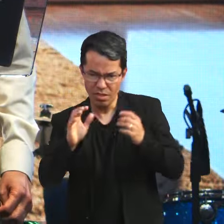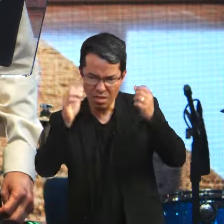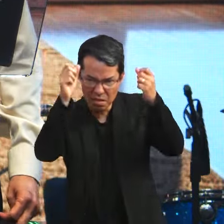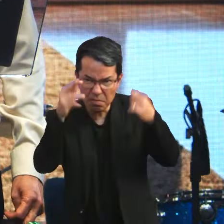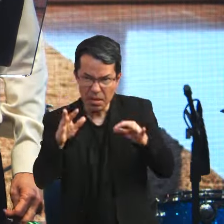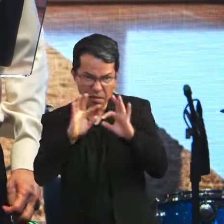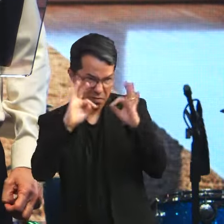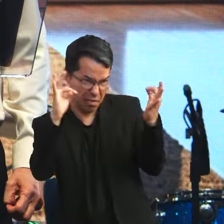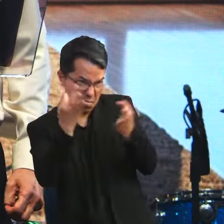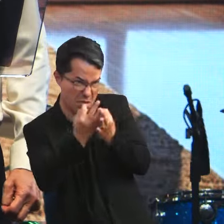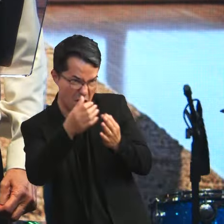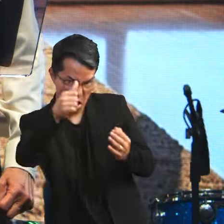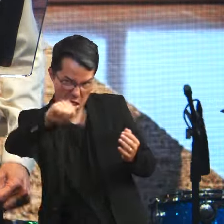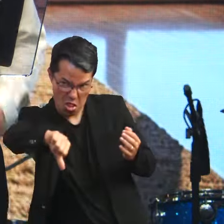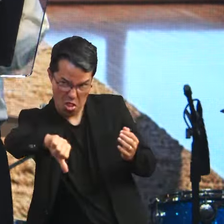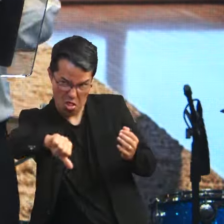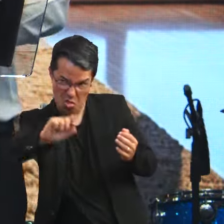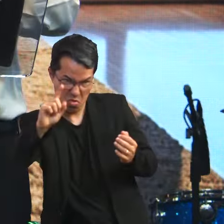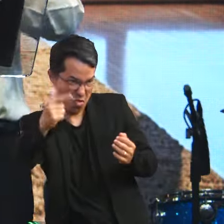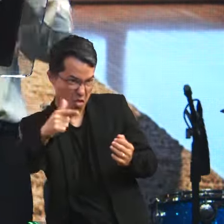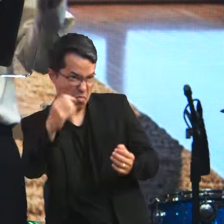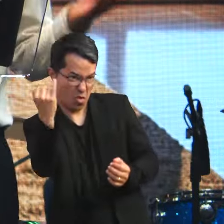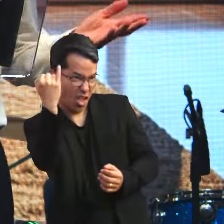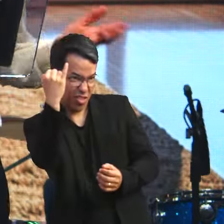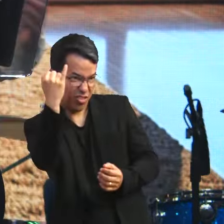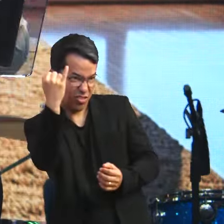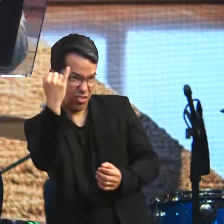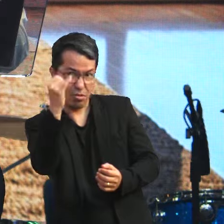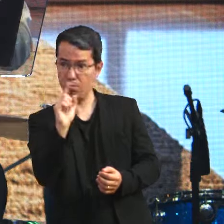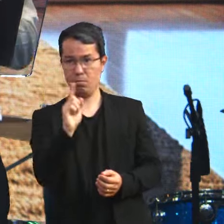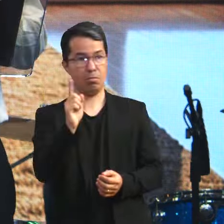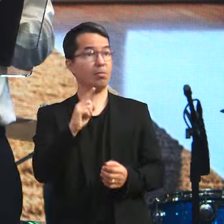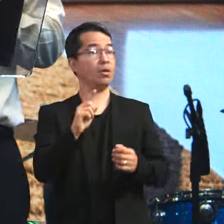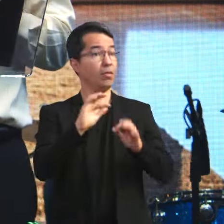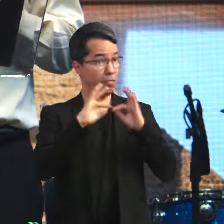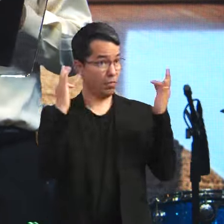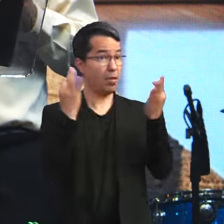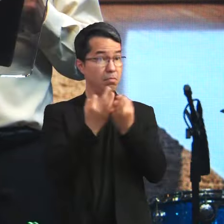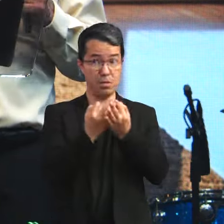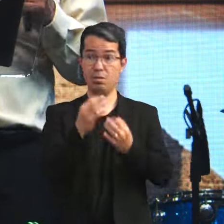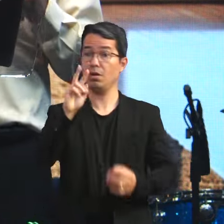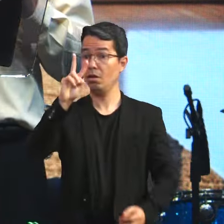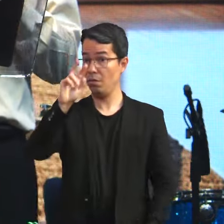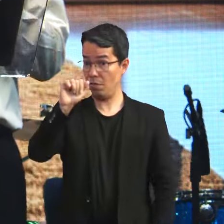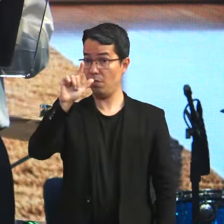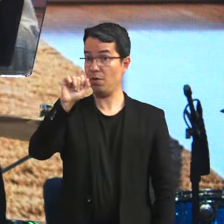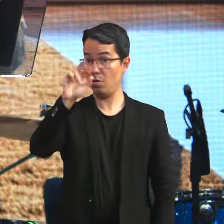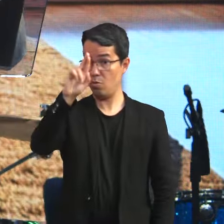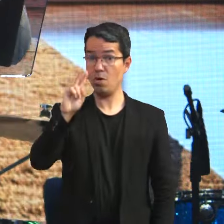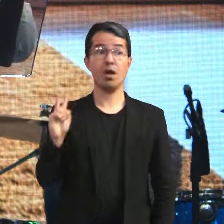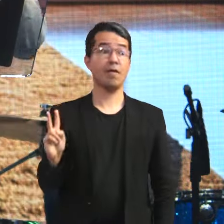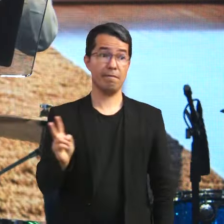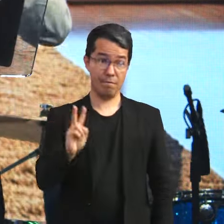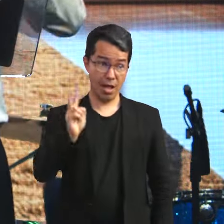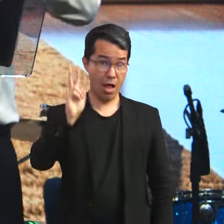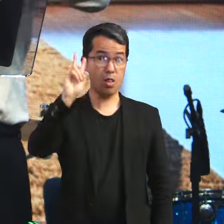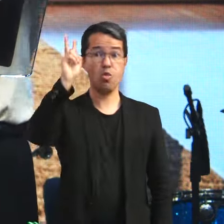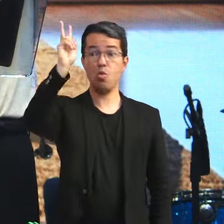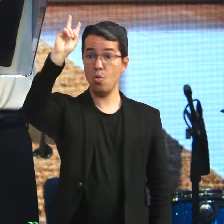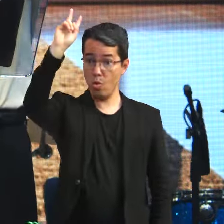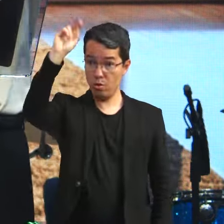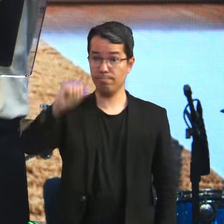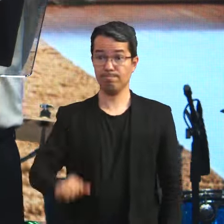estou dizendo que a família não seja importante fam ou que a família não tenha valor o que